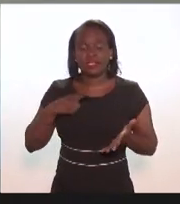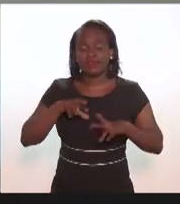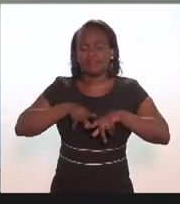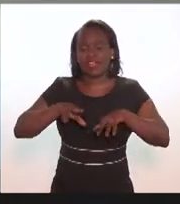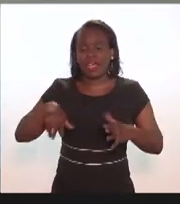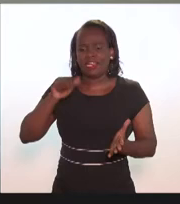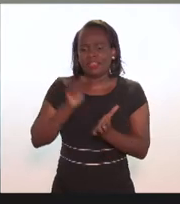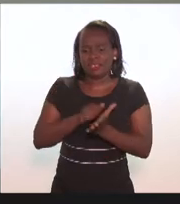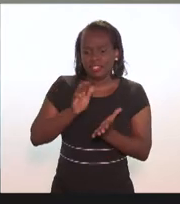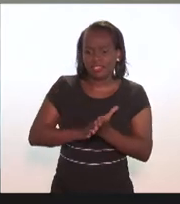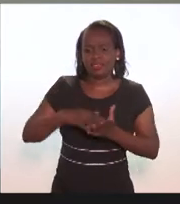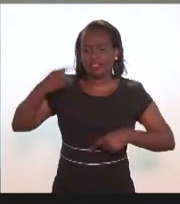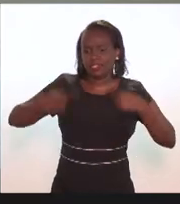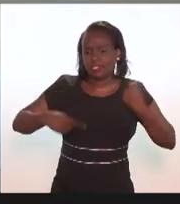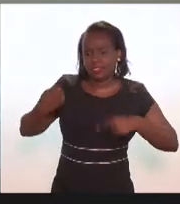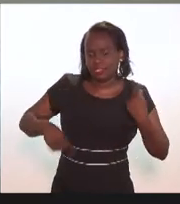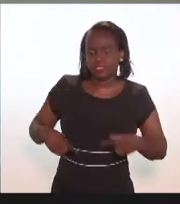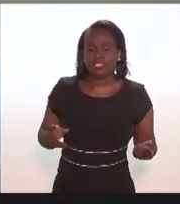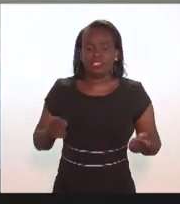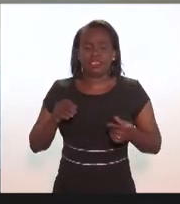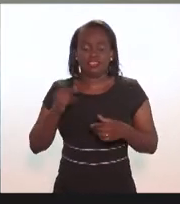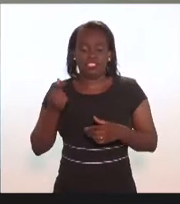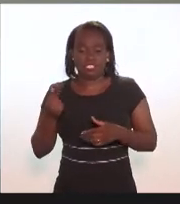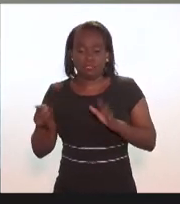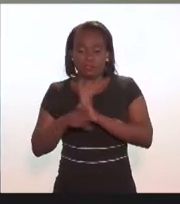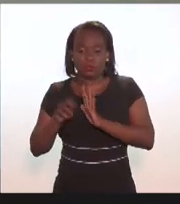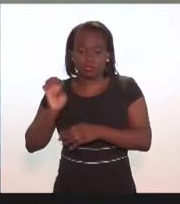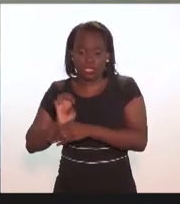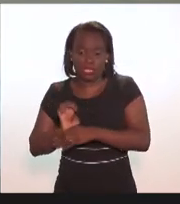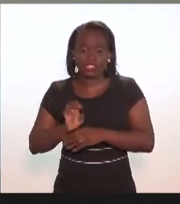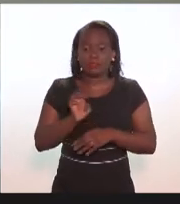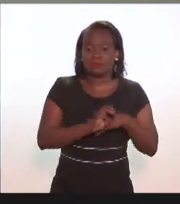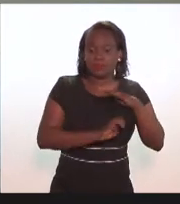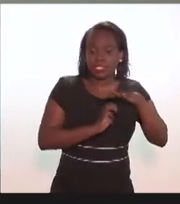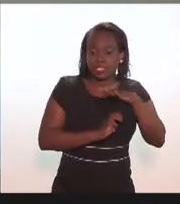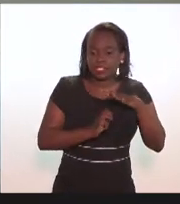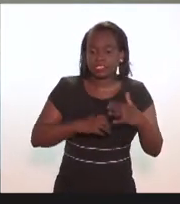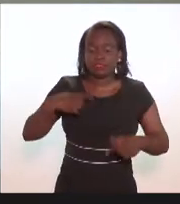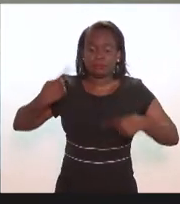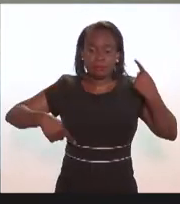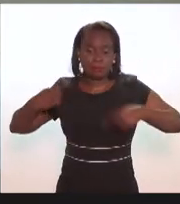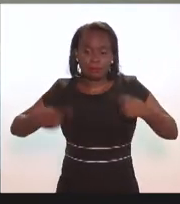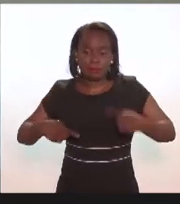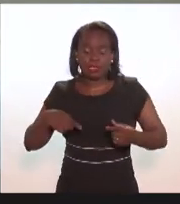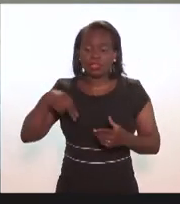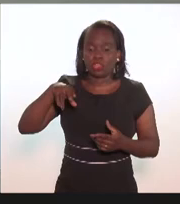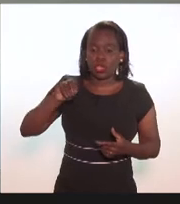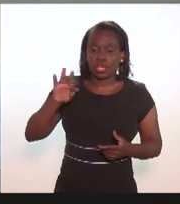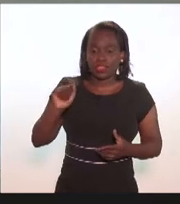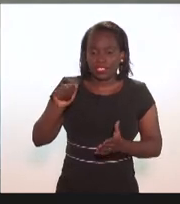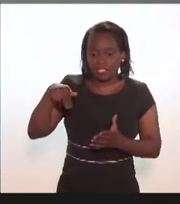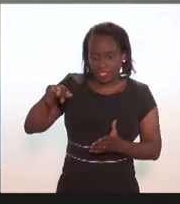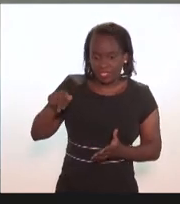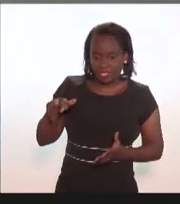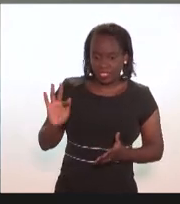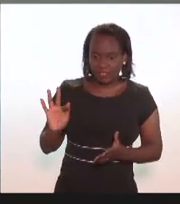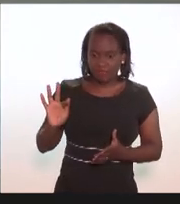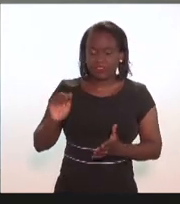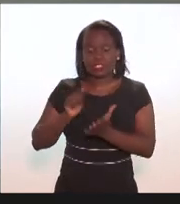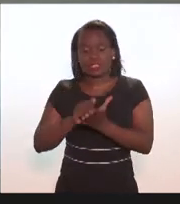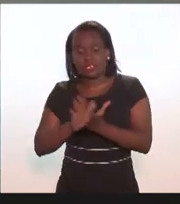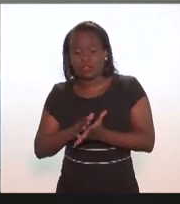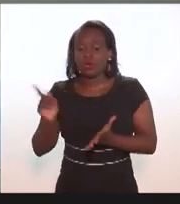infração disputando a Receita Estadual e essas empresas na emissão ou não de nota fiscal